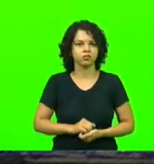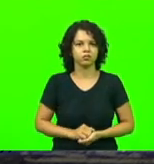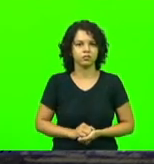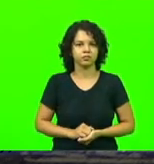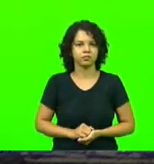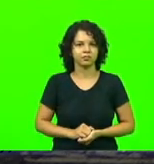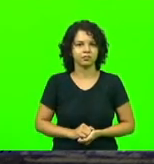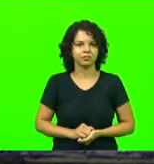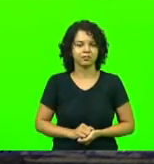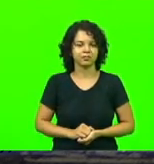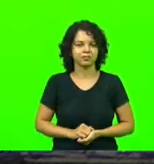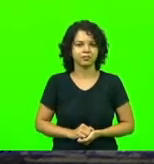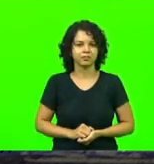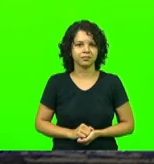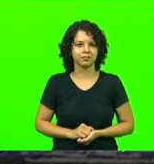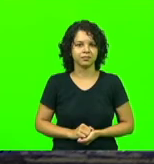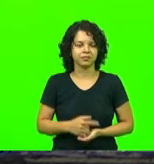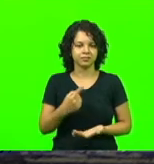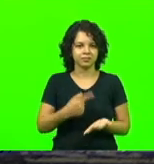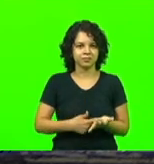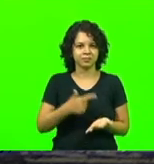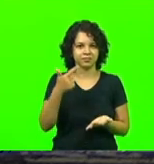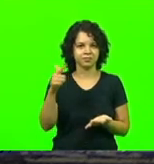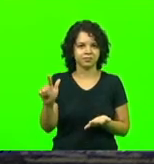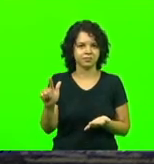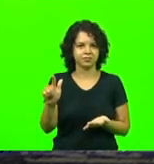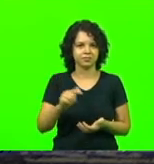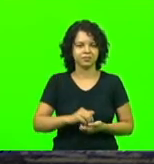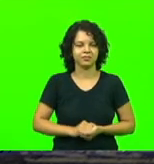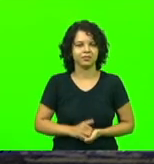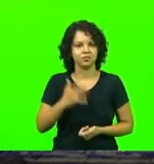sessão, convoca outra ordinária para